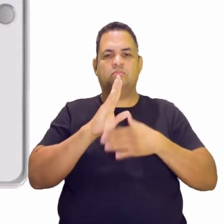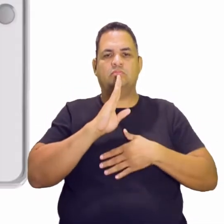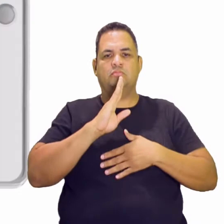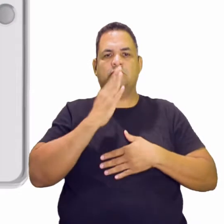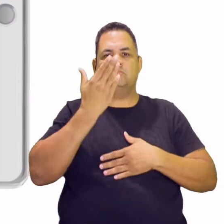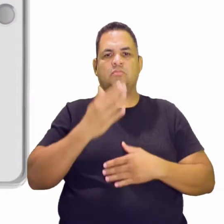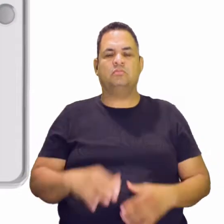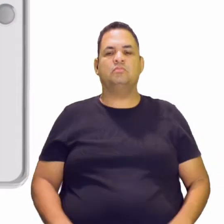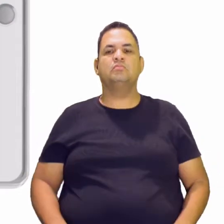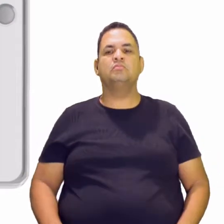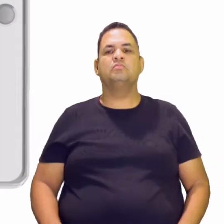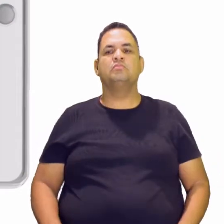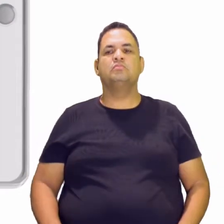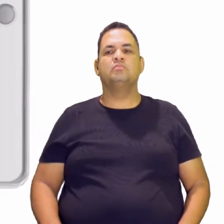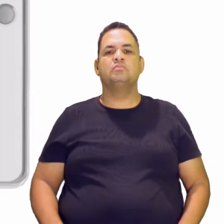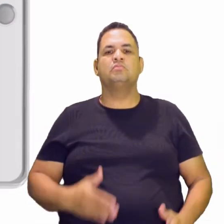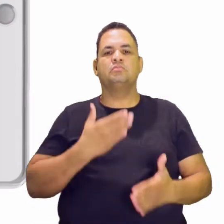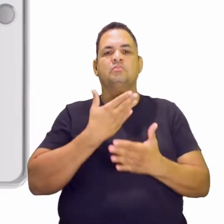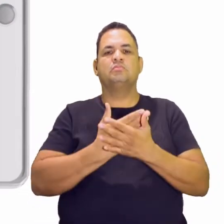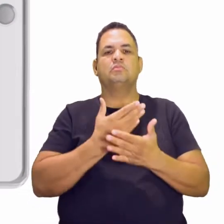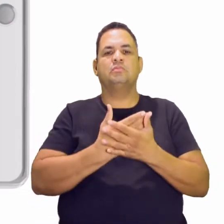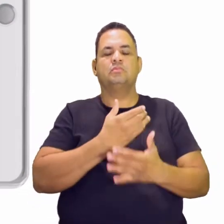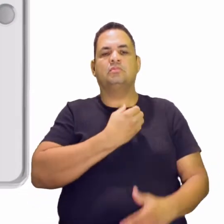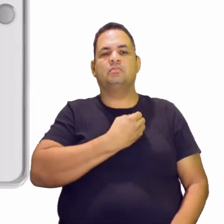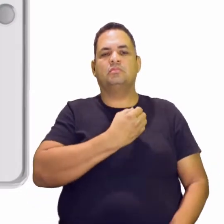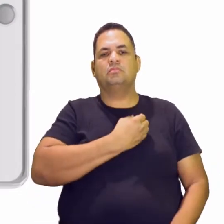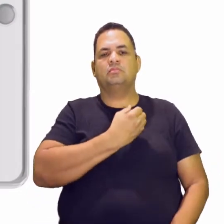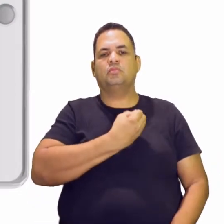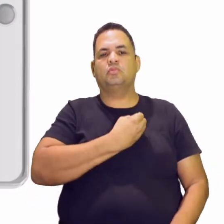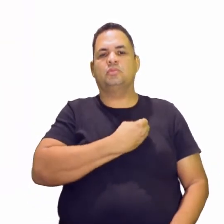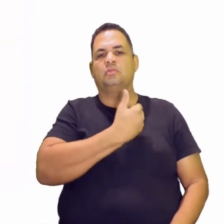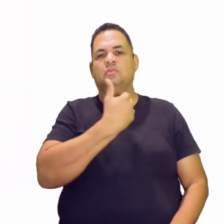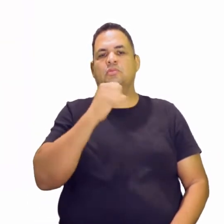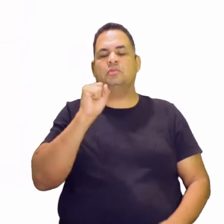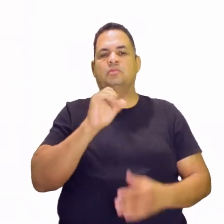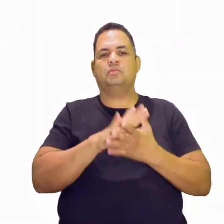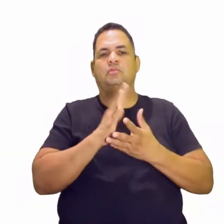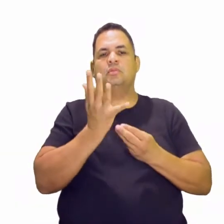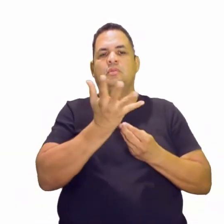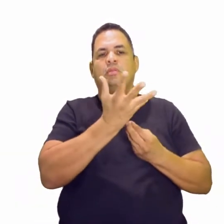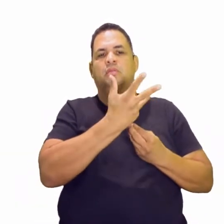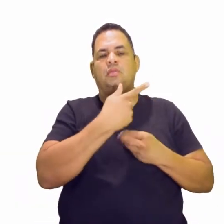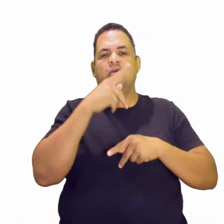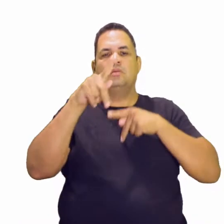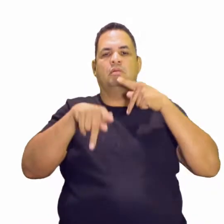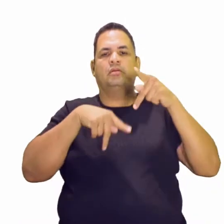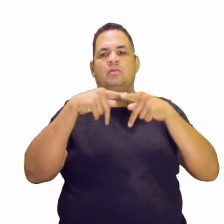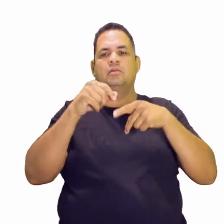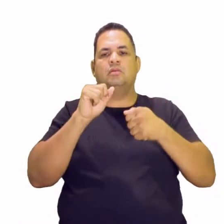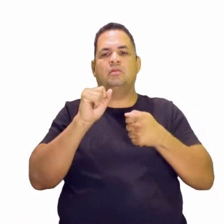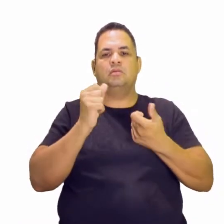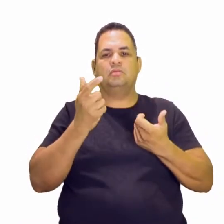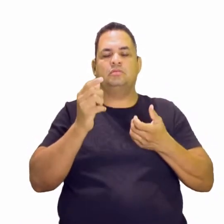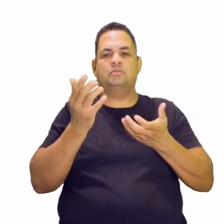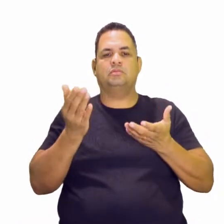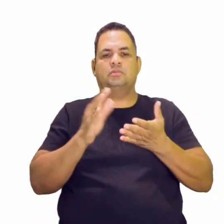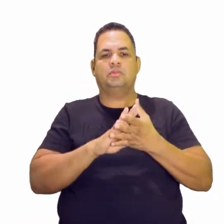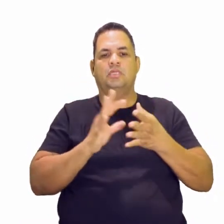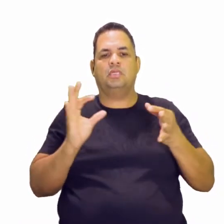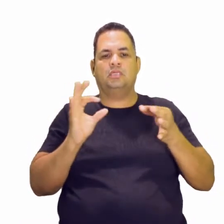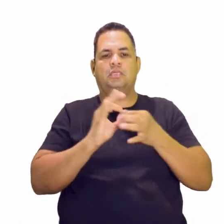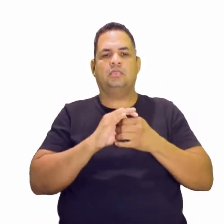aula. Vamos para a aula 18, arte popular, que está ligada, então, às produções como os